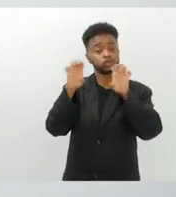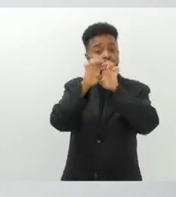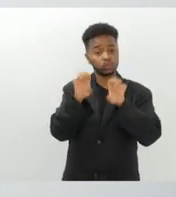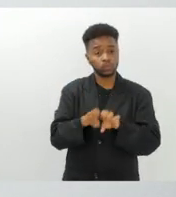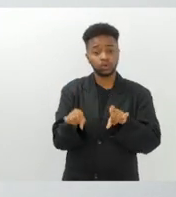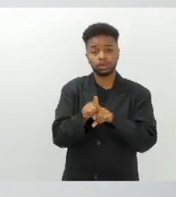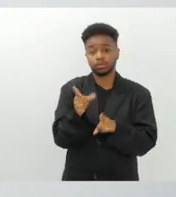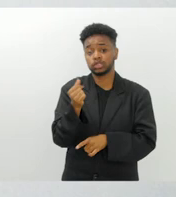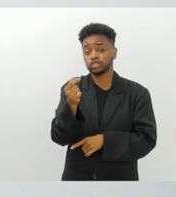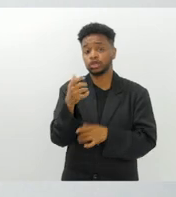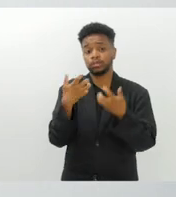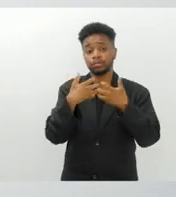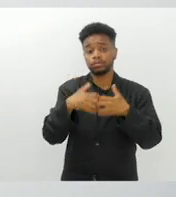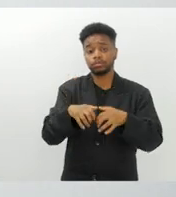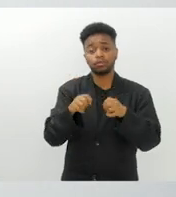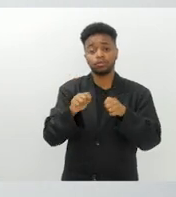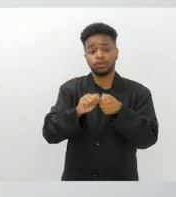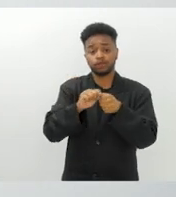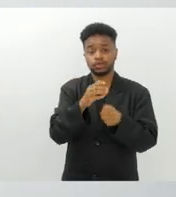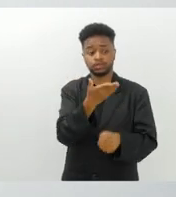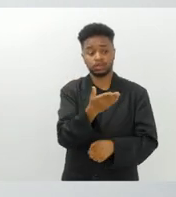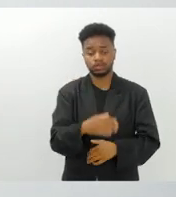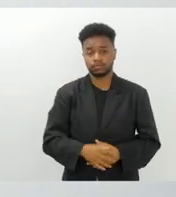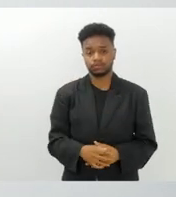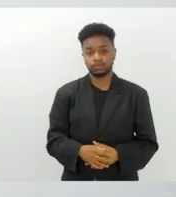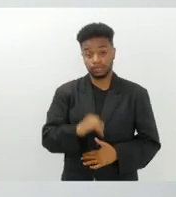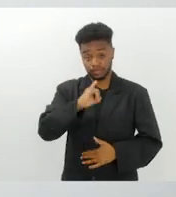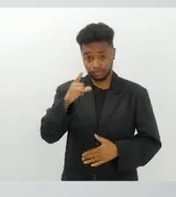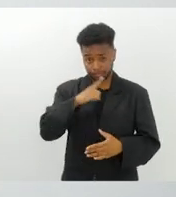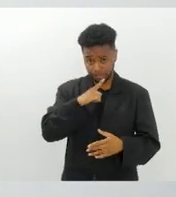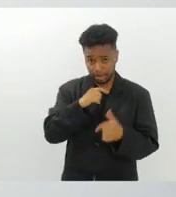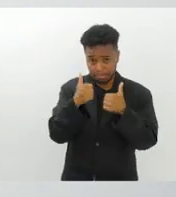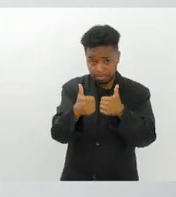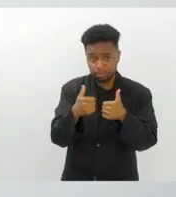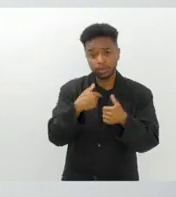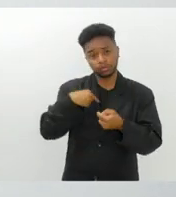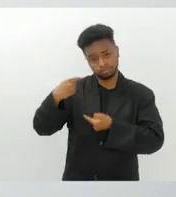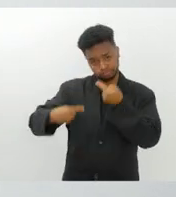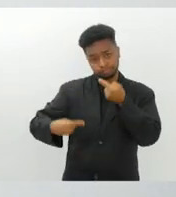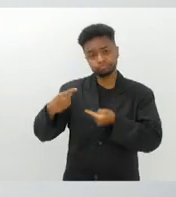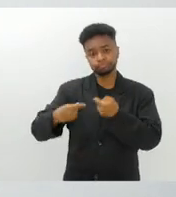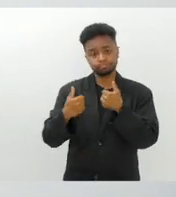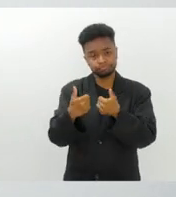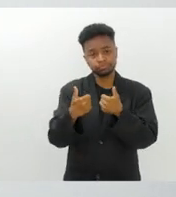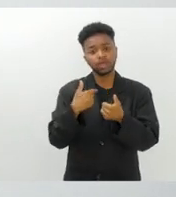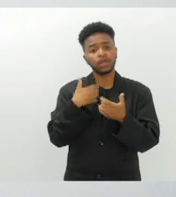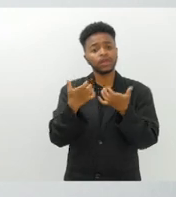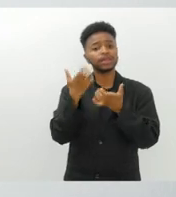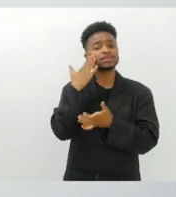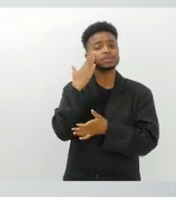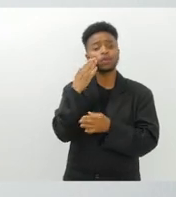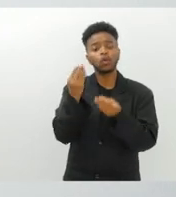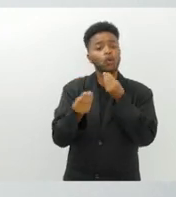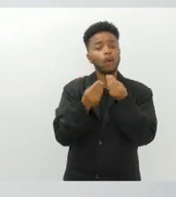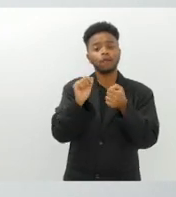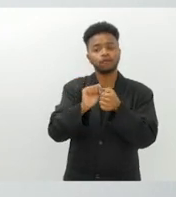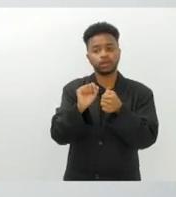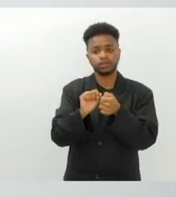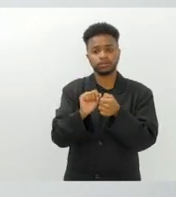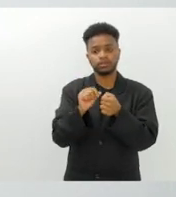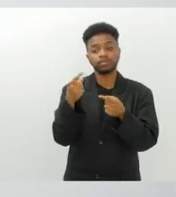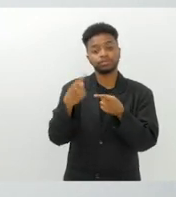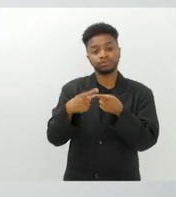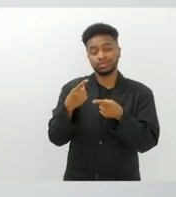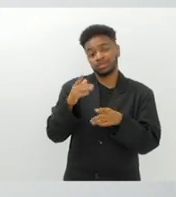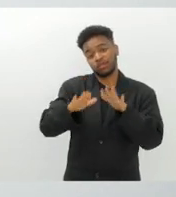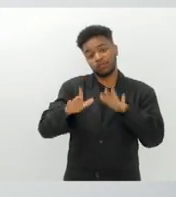isso. Se tiver, eu vou até dialogar, porque quero saber essa chave aí, porque a gente não deve